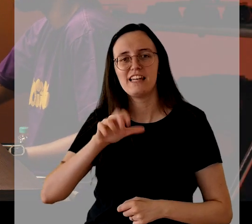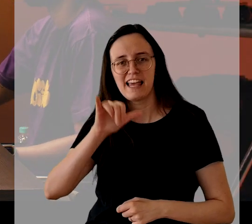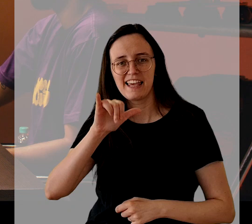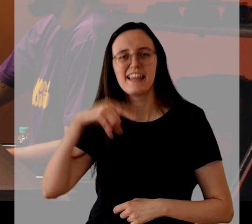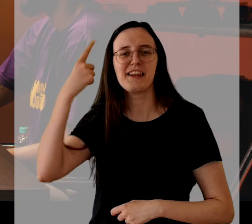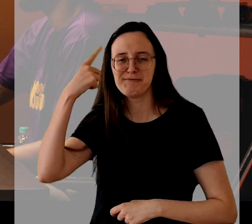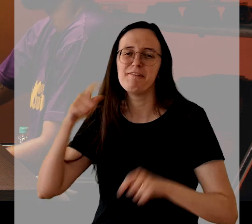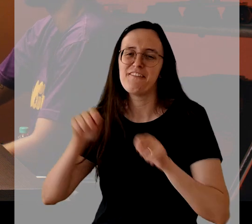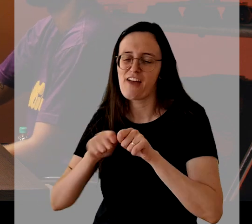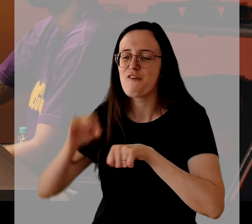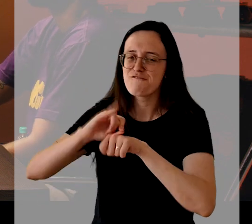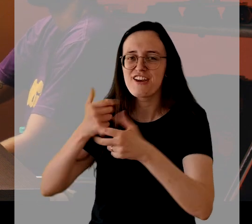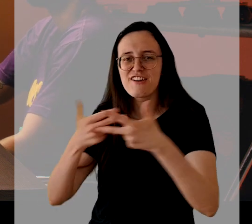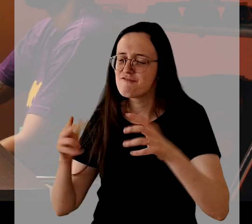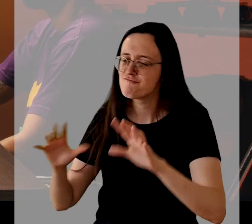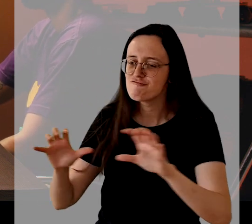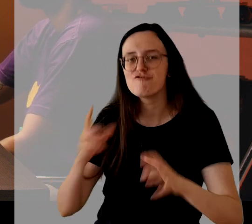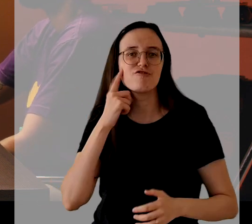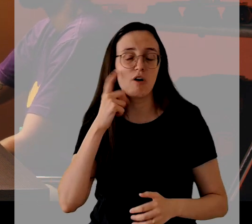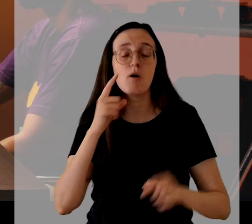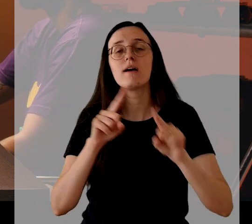Foley. Essa é a ideia.